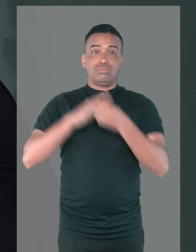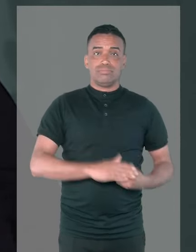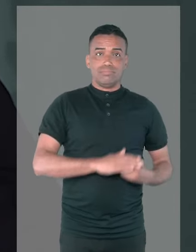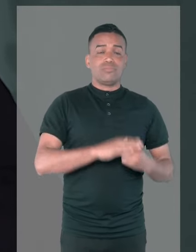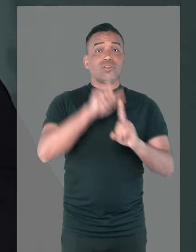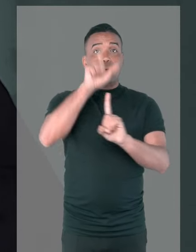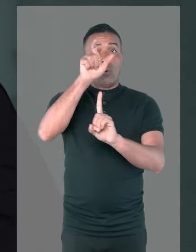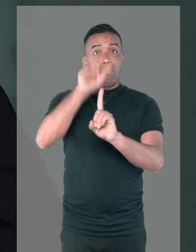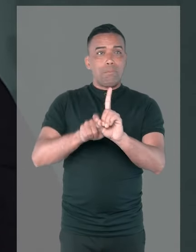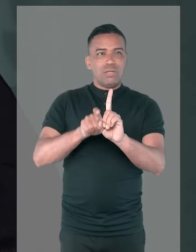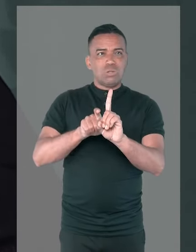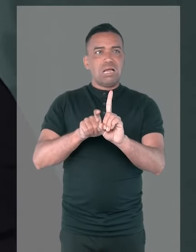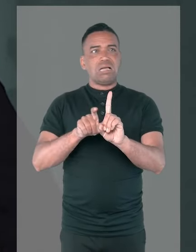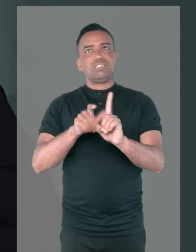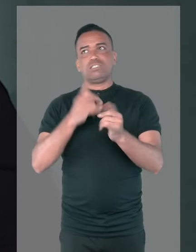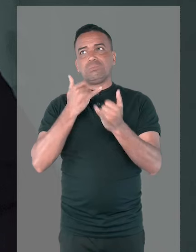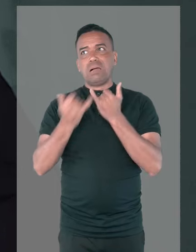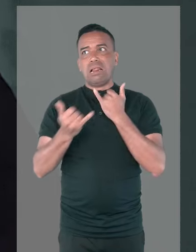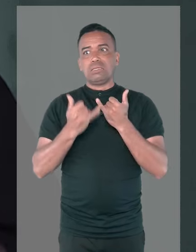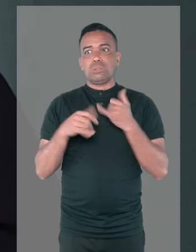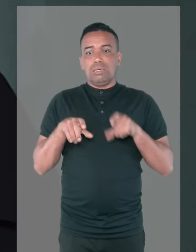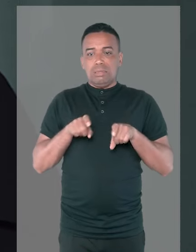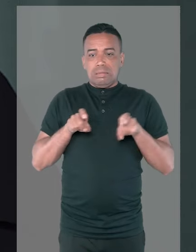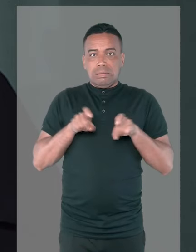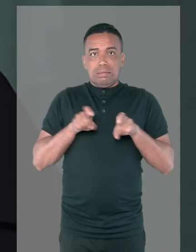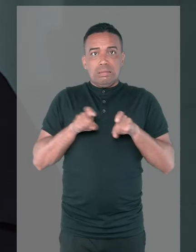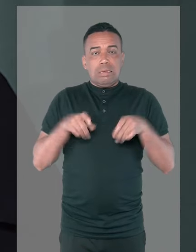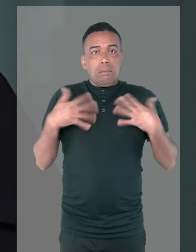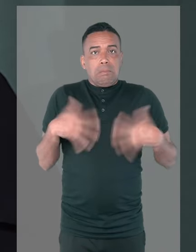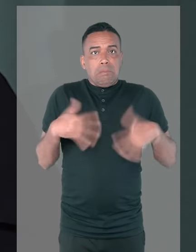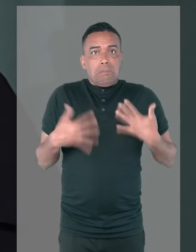sempre são, de alguma maneira, premidos ou